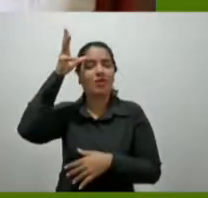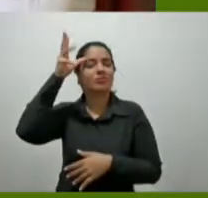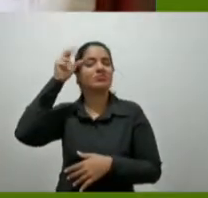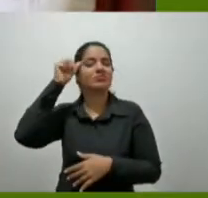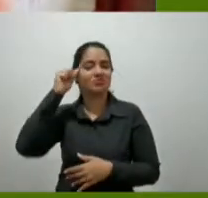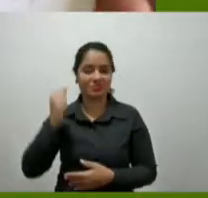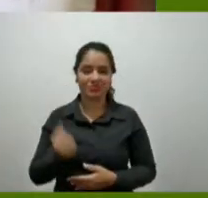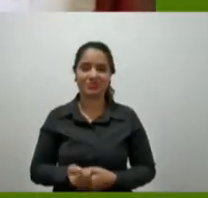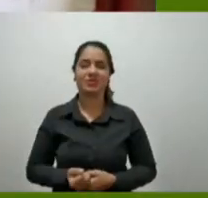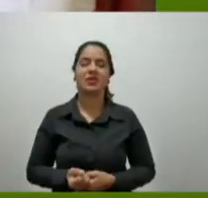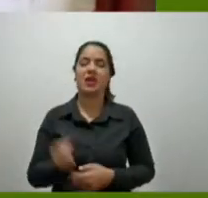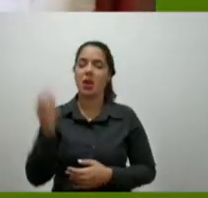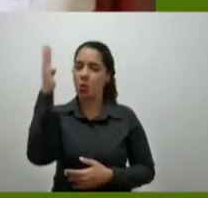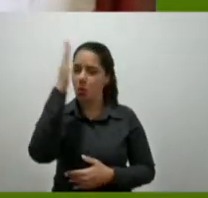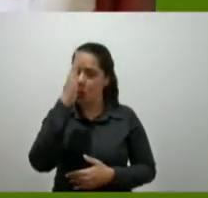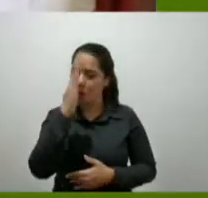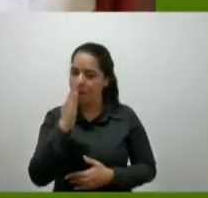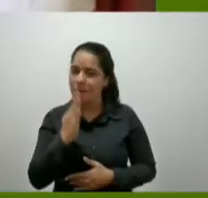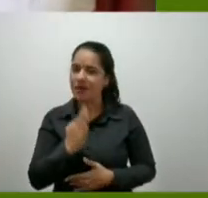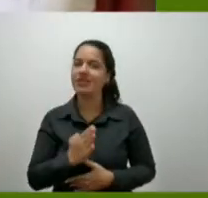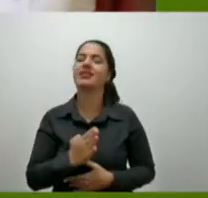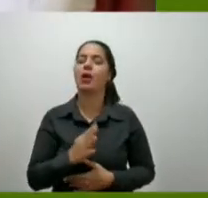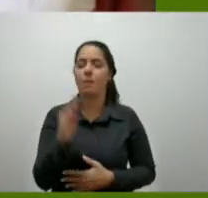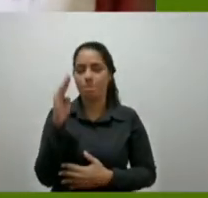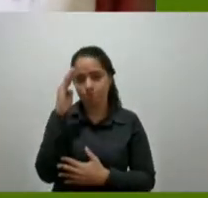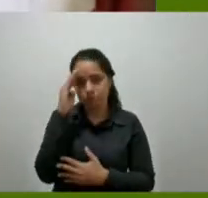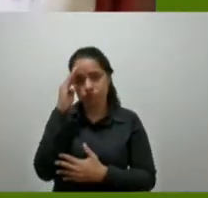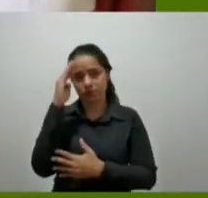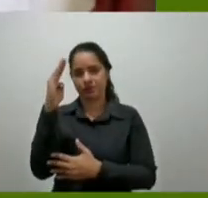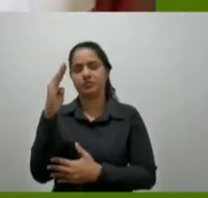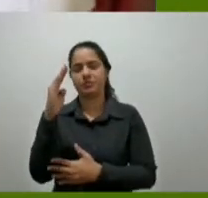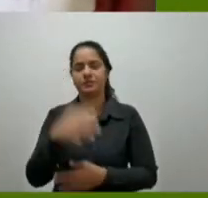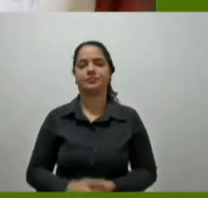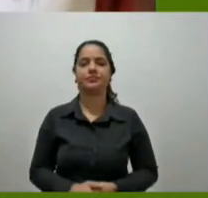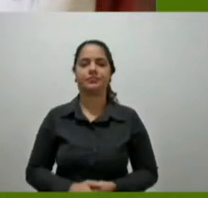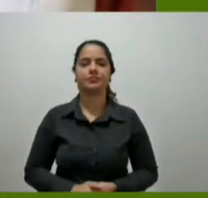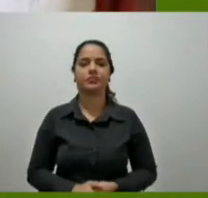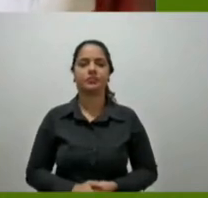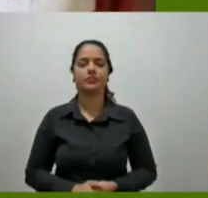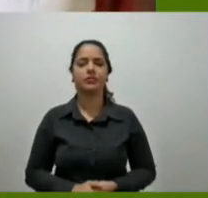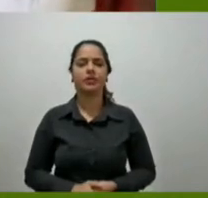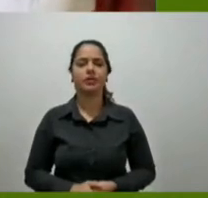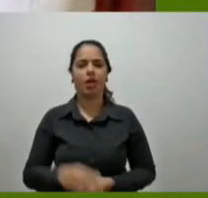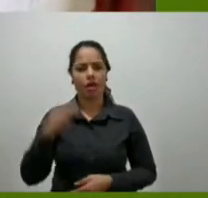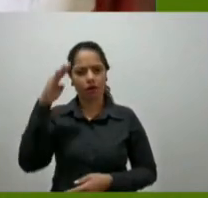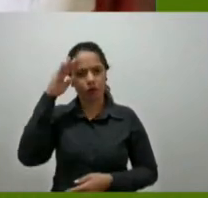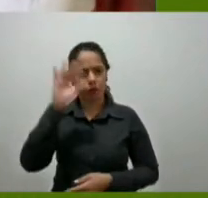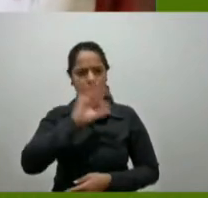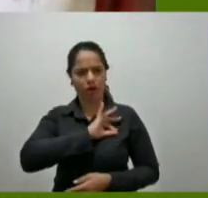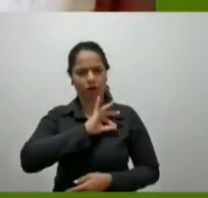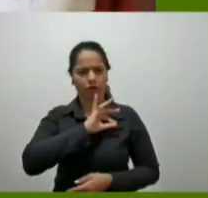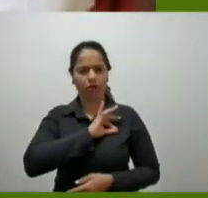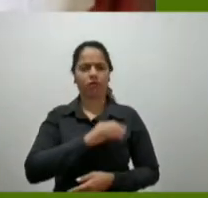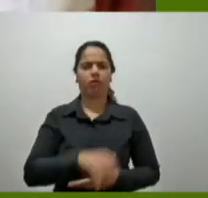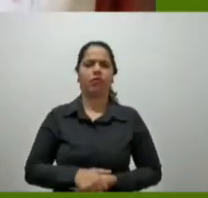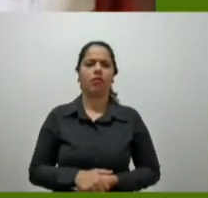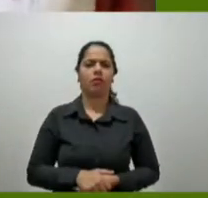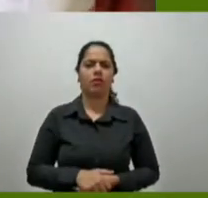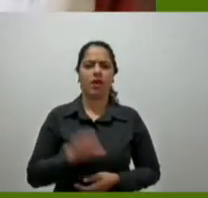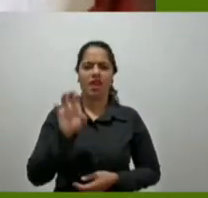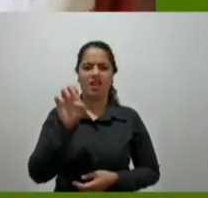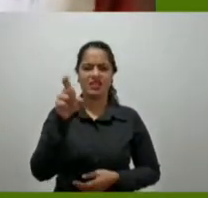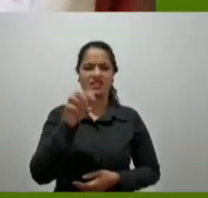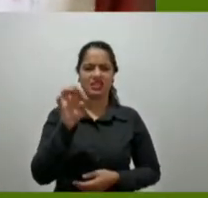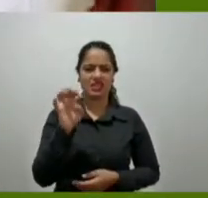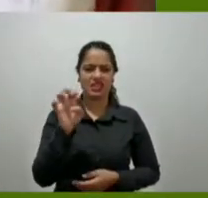brasileira, que é o principal da Amazônia. O Exército Brasileiro me aceitou. Eu fiz uma apresentação para o Estado-Maior do Exército